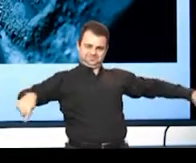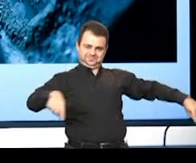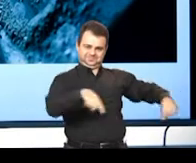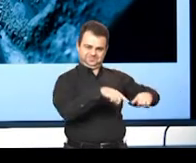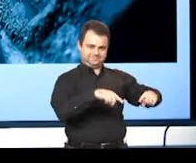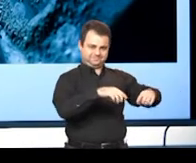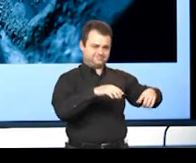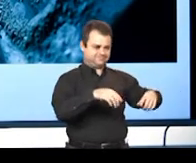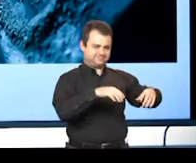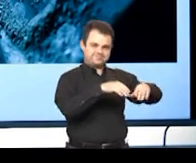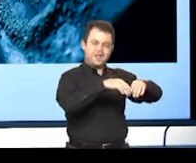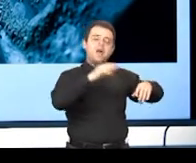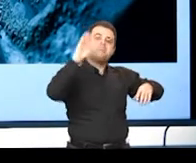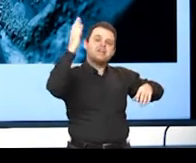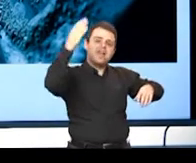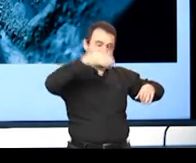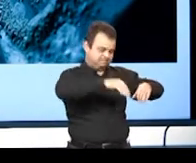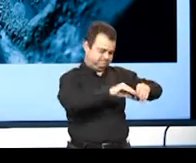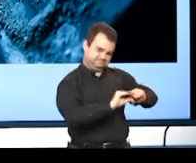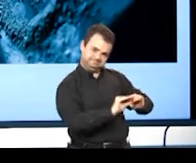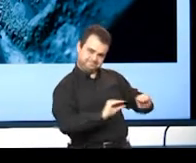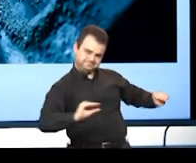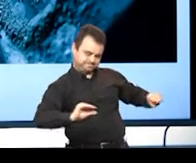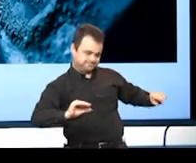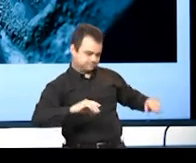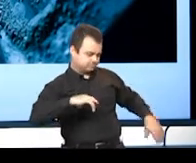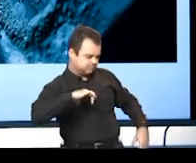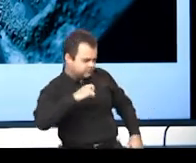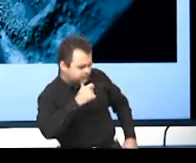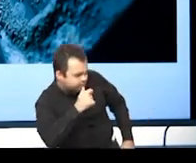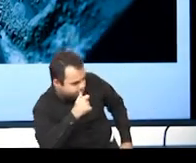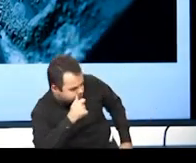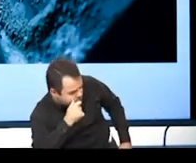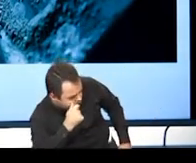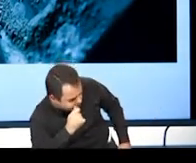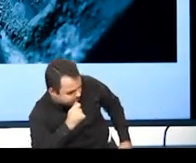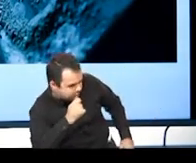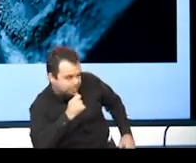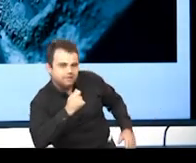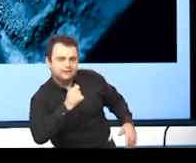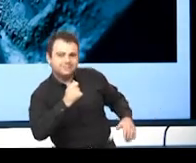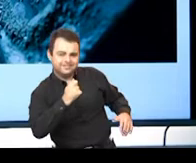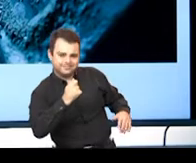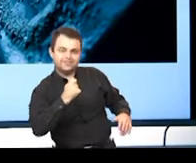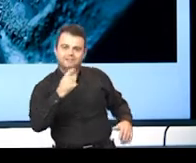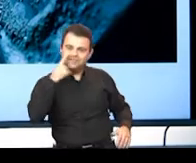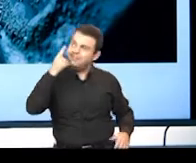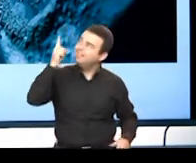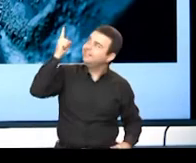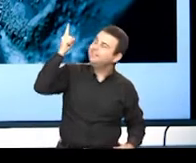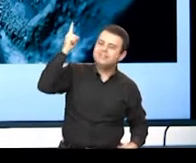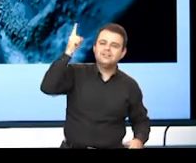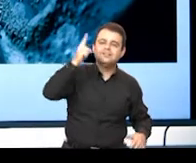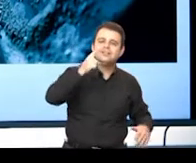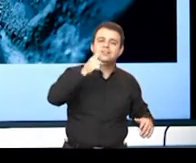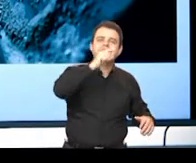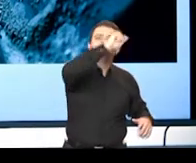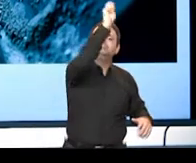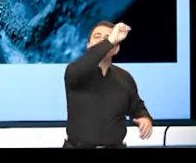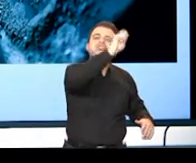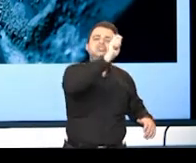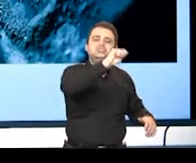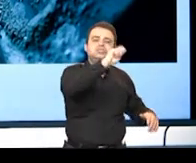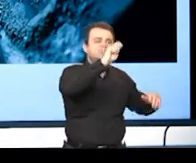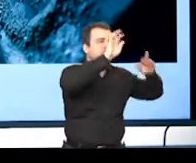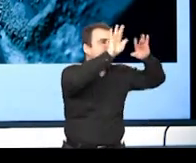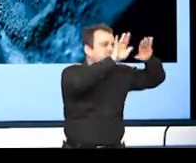aqui no cantinho, naquela régua de madeira que fica embaixo do quadro e fez o teu enquadramento, a tua foto. Percebam ali os giz,